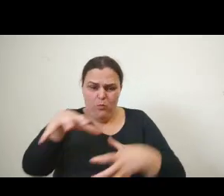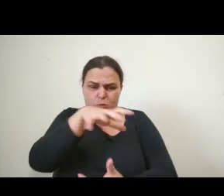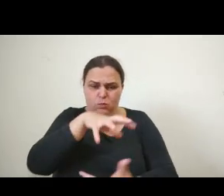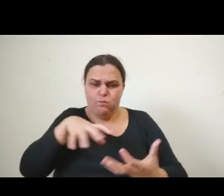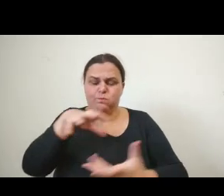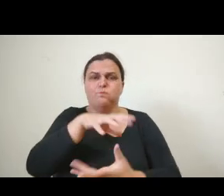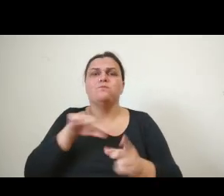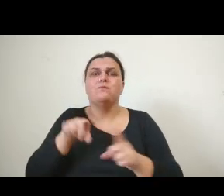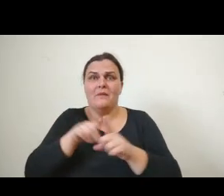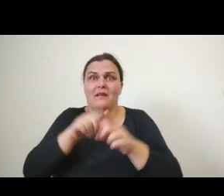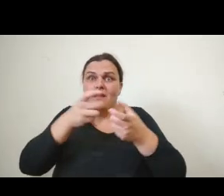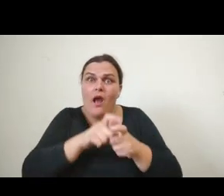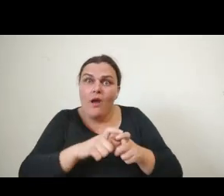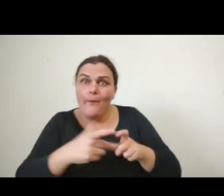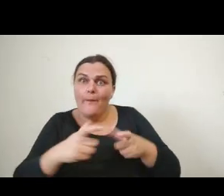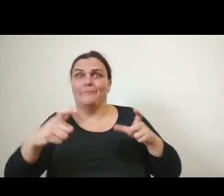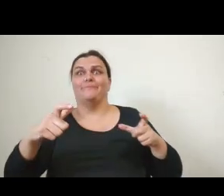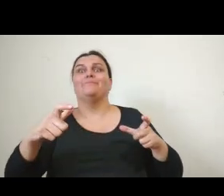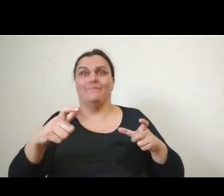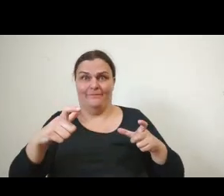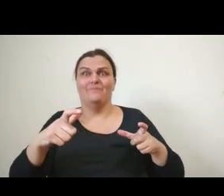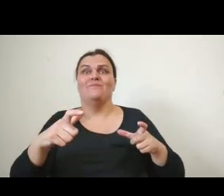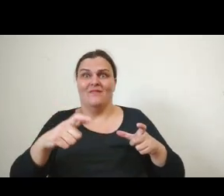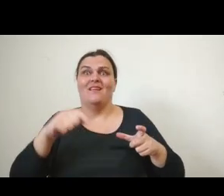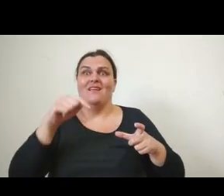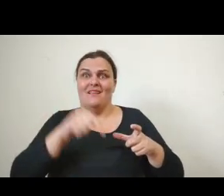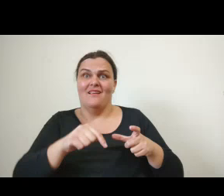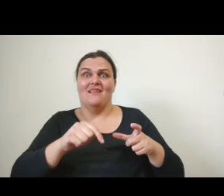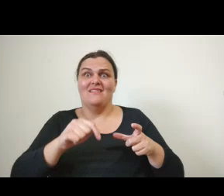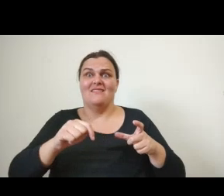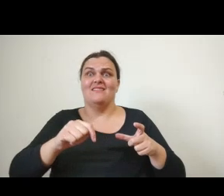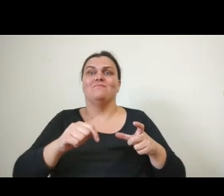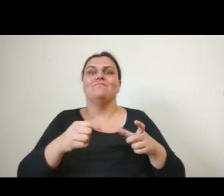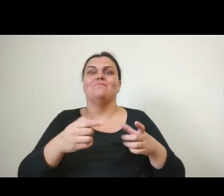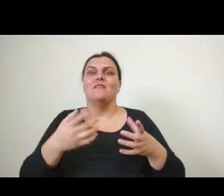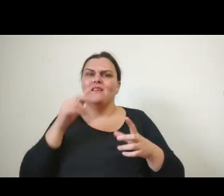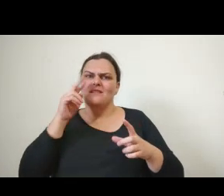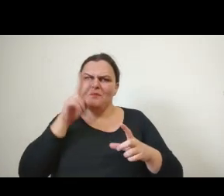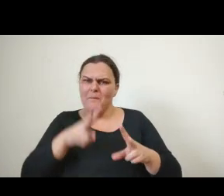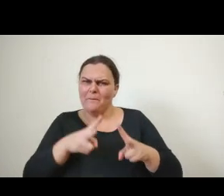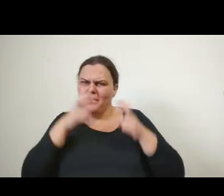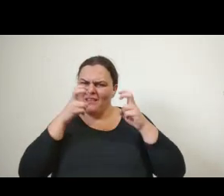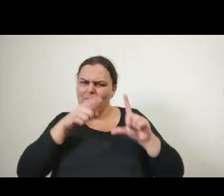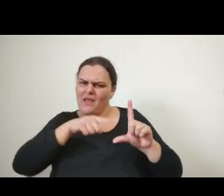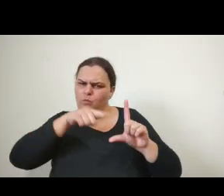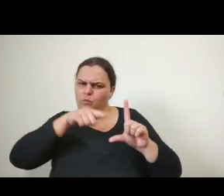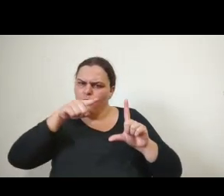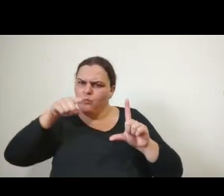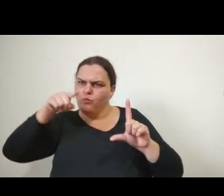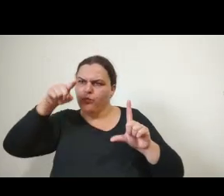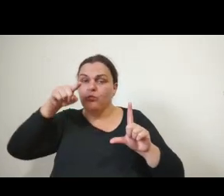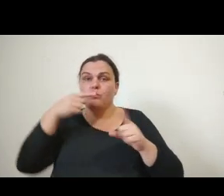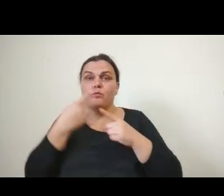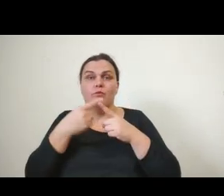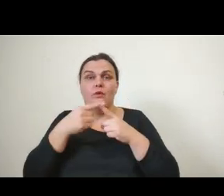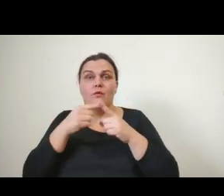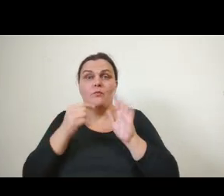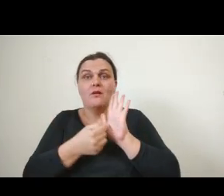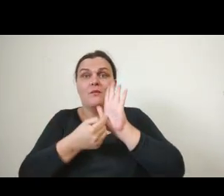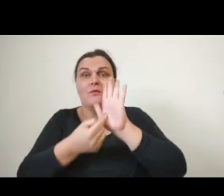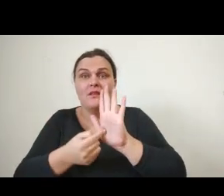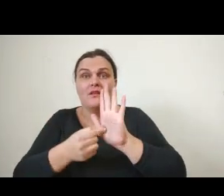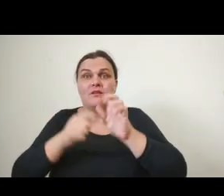décadas, como está sendo mostrado aí nesse gráfico, né? Especificamente para concentração de